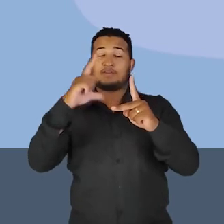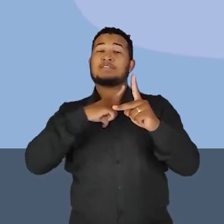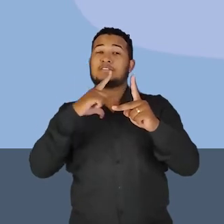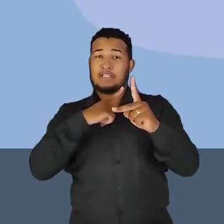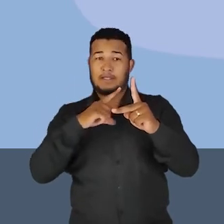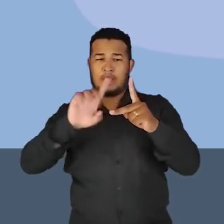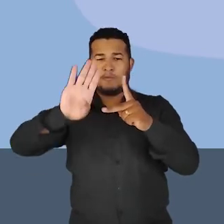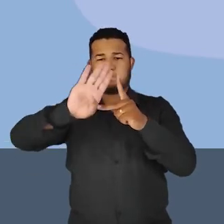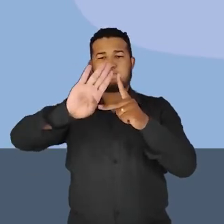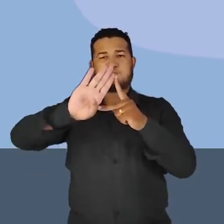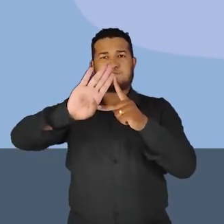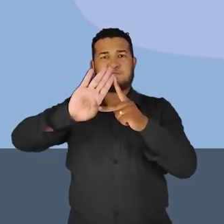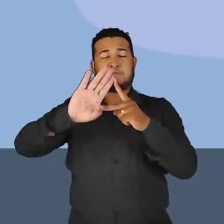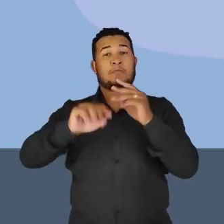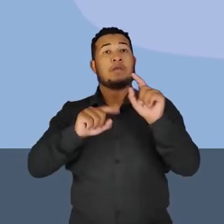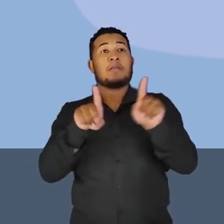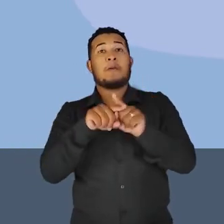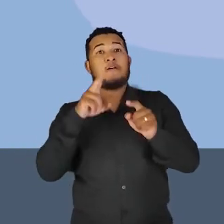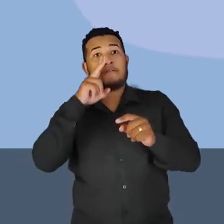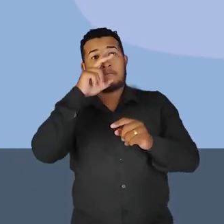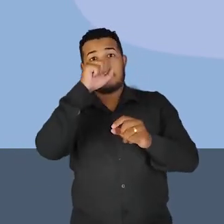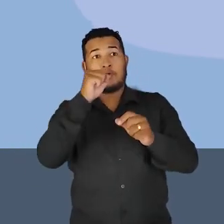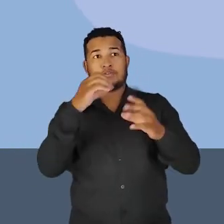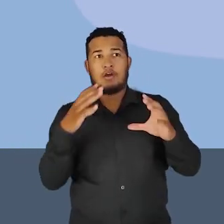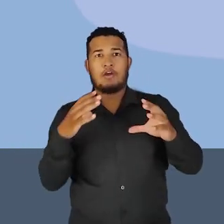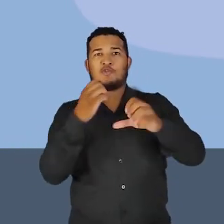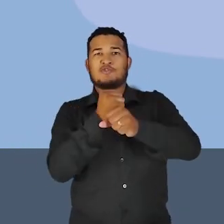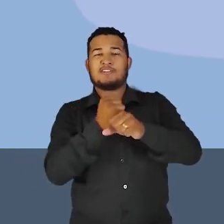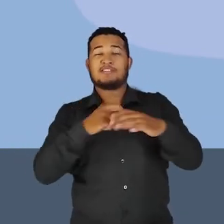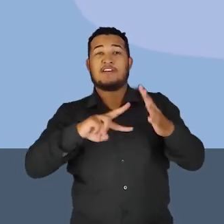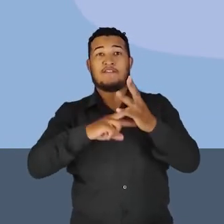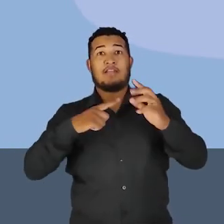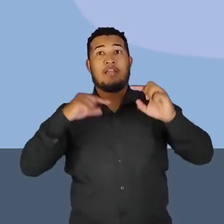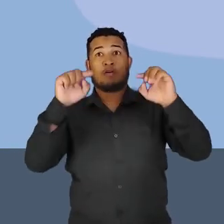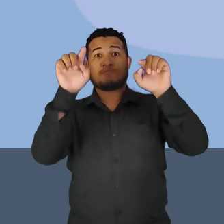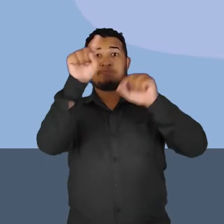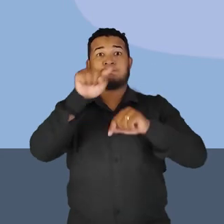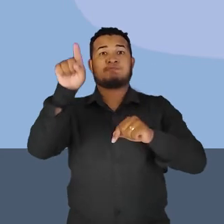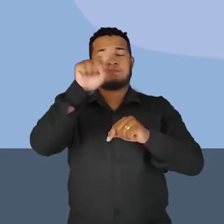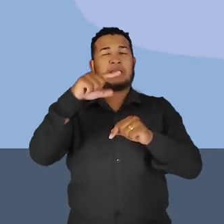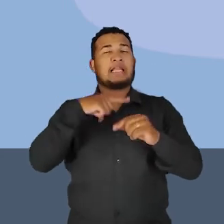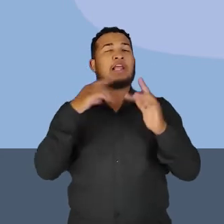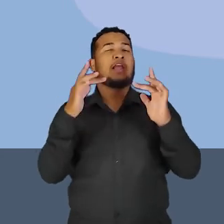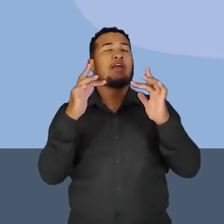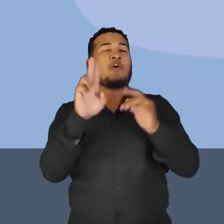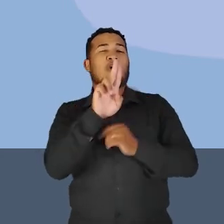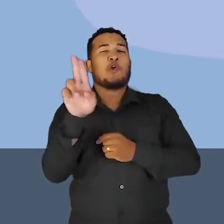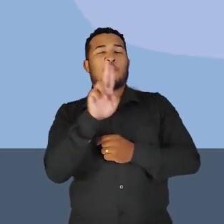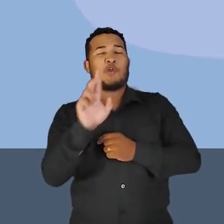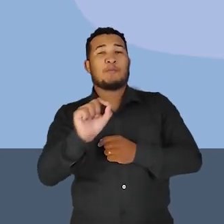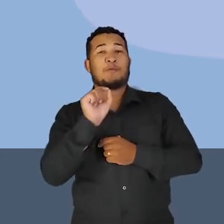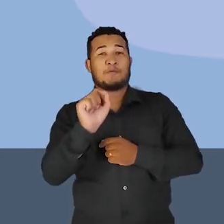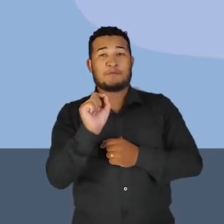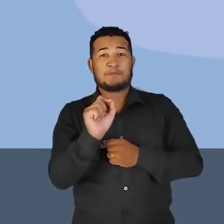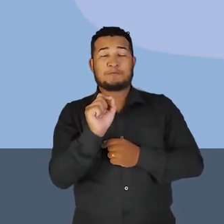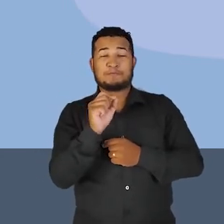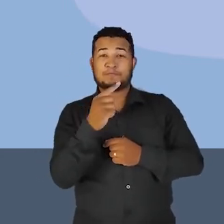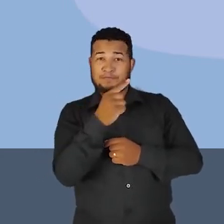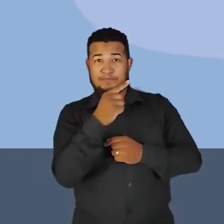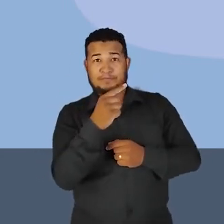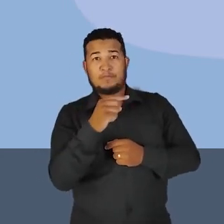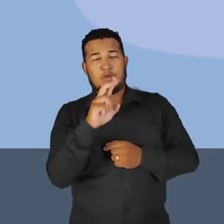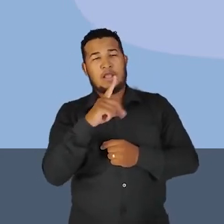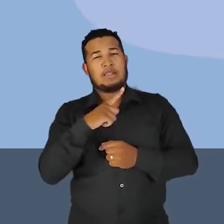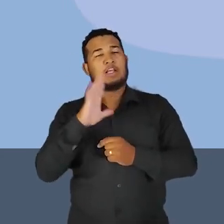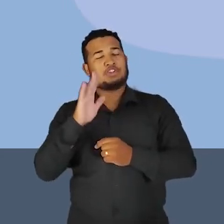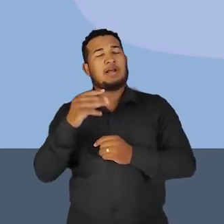força resultante está em cima do que nós chamamos, utilizando o